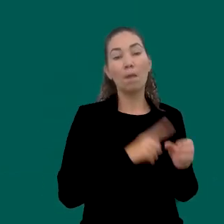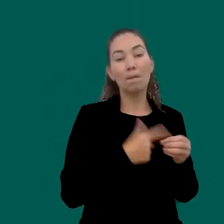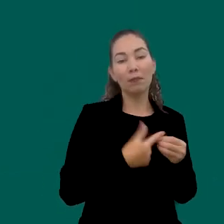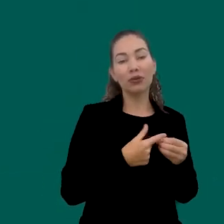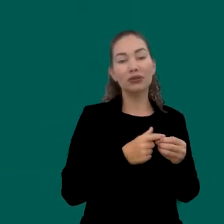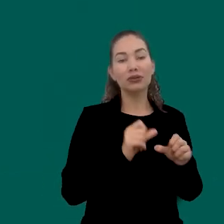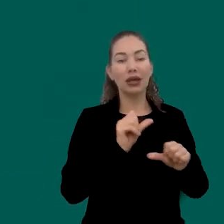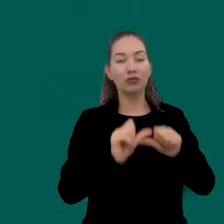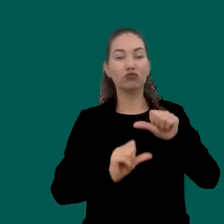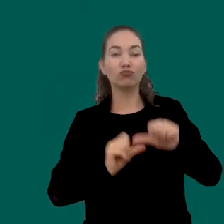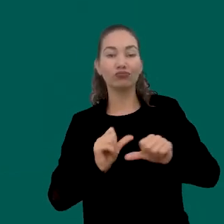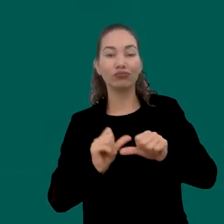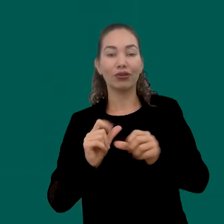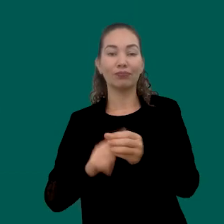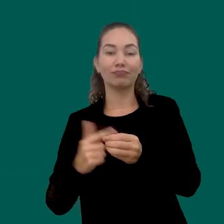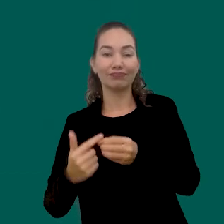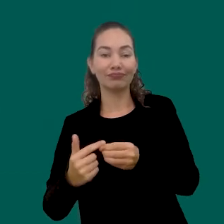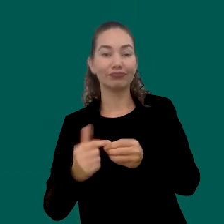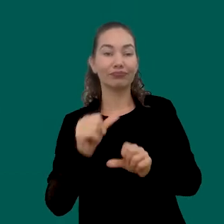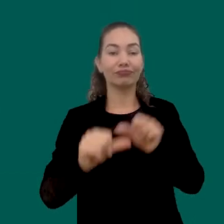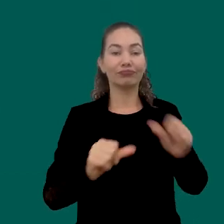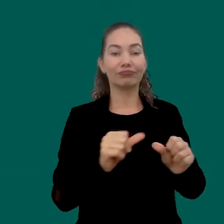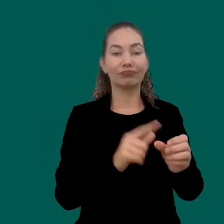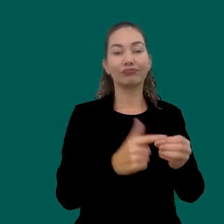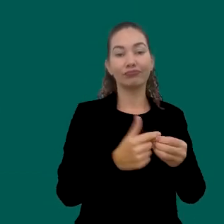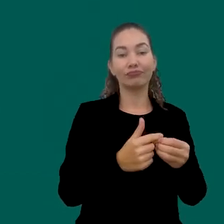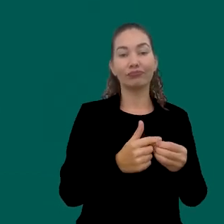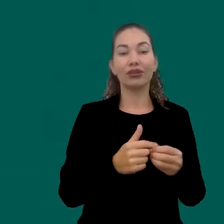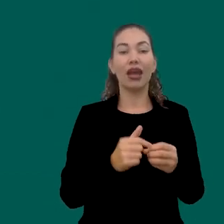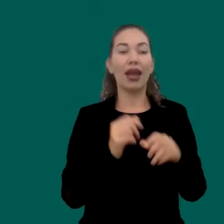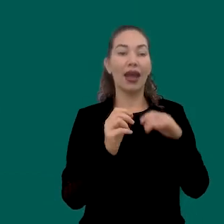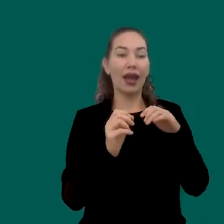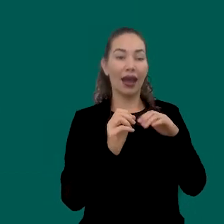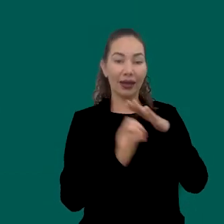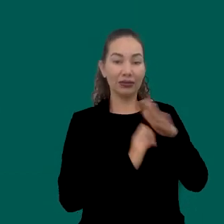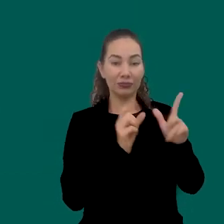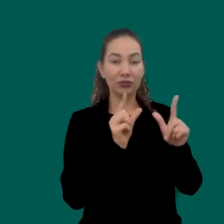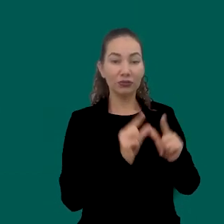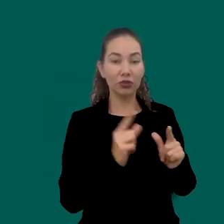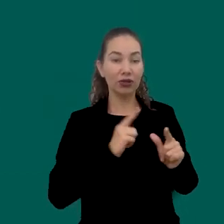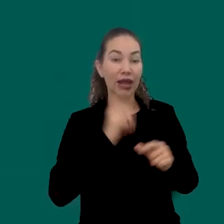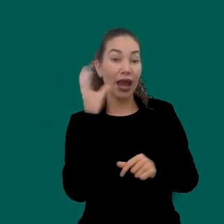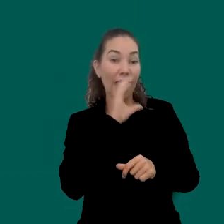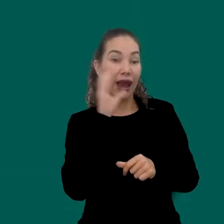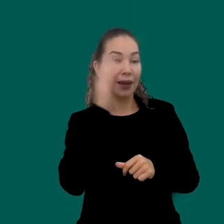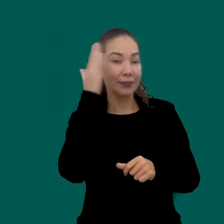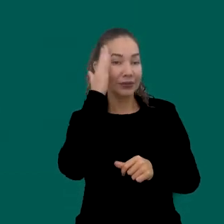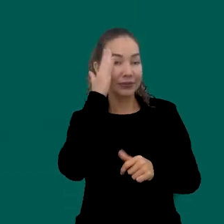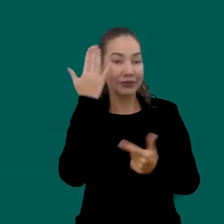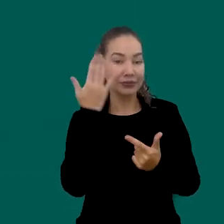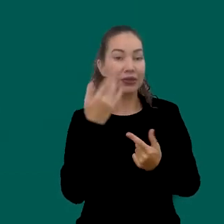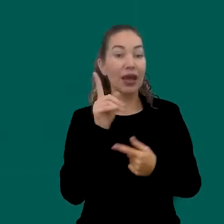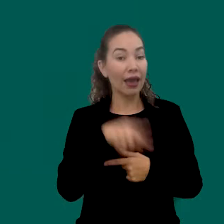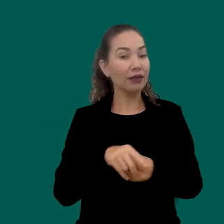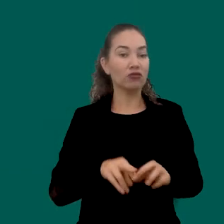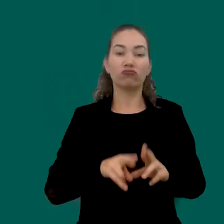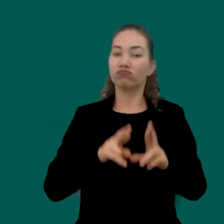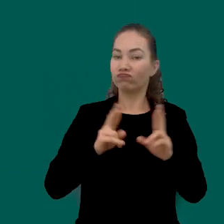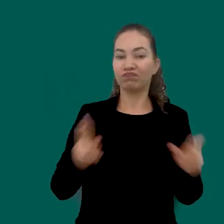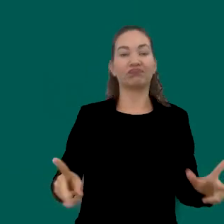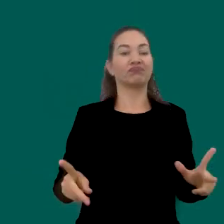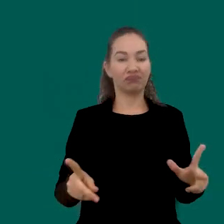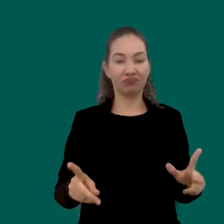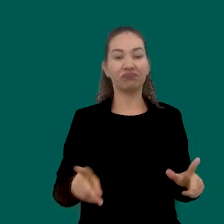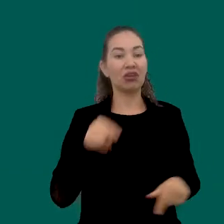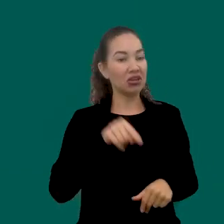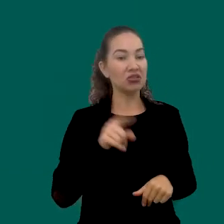muito a regionalidade, muda muito os conceitos. Os menores, eles têm essa agilidade, eles têm esse entendimento. Essa é a grande diferencial.